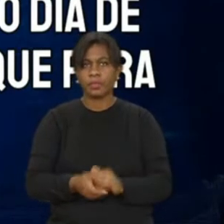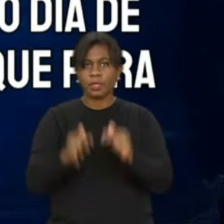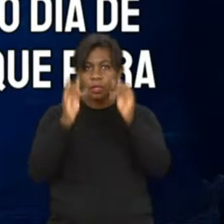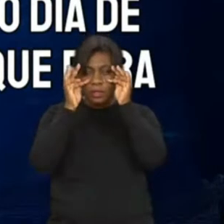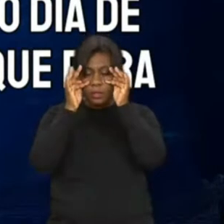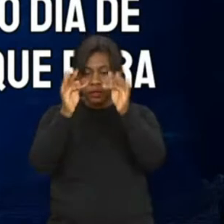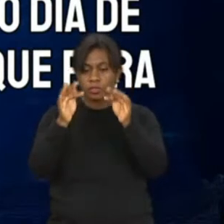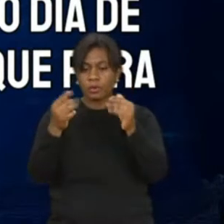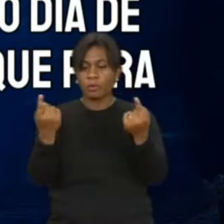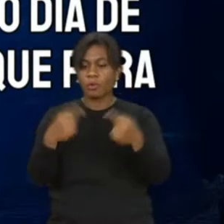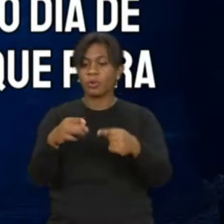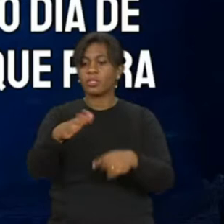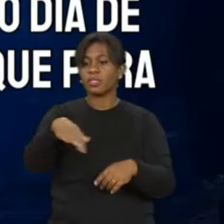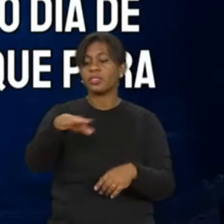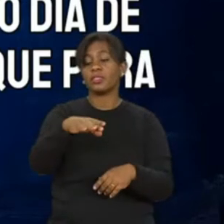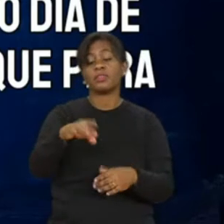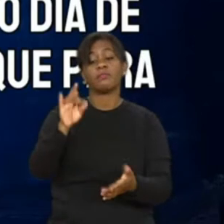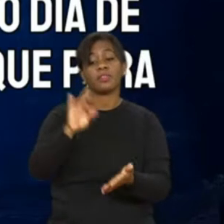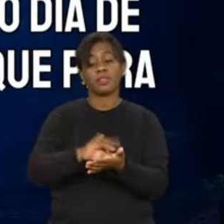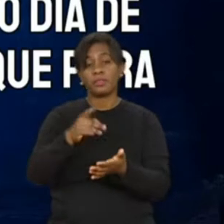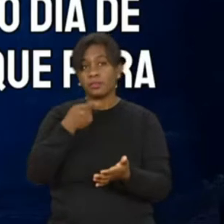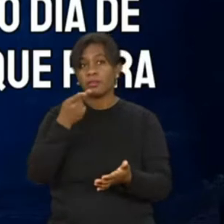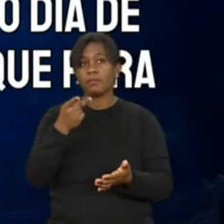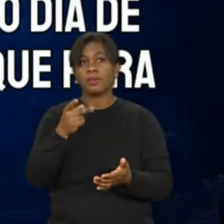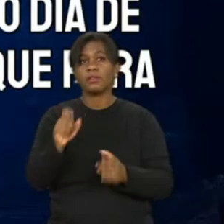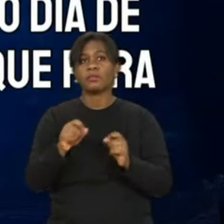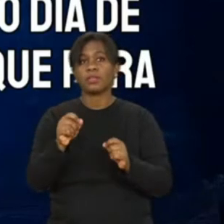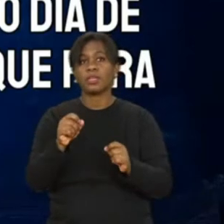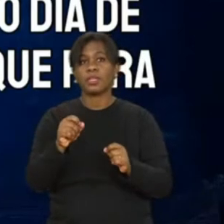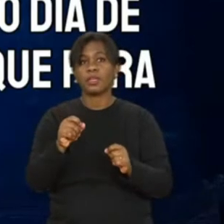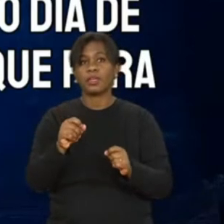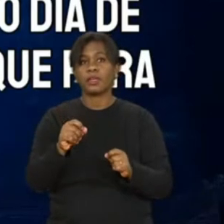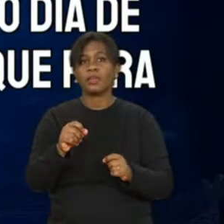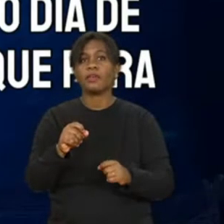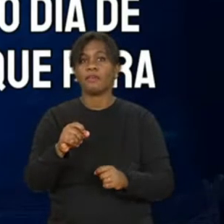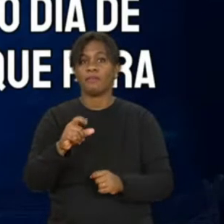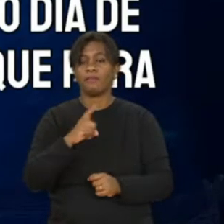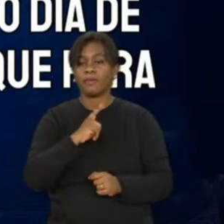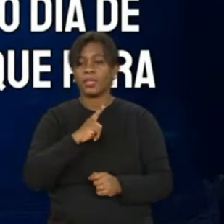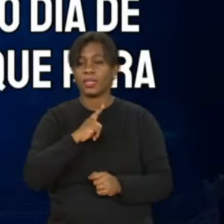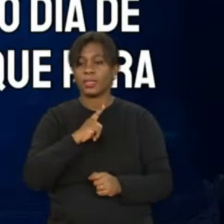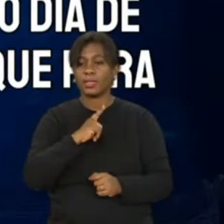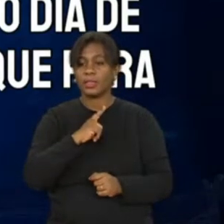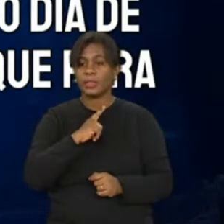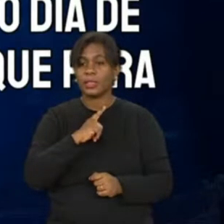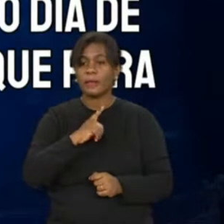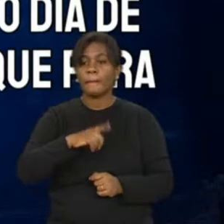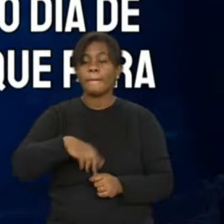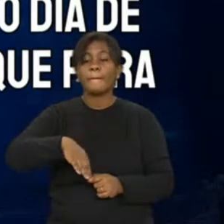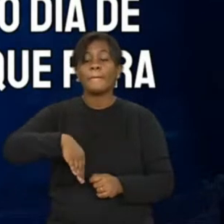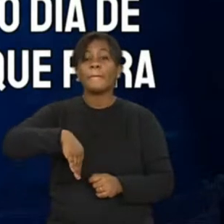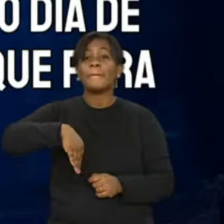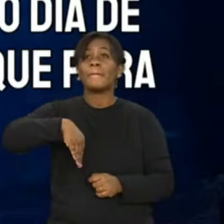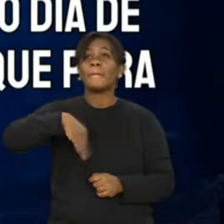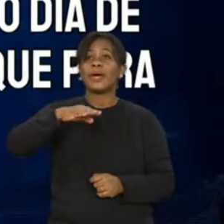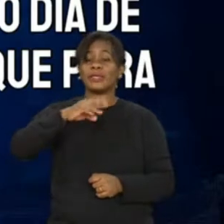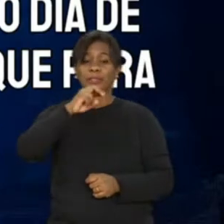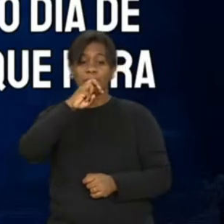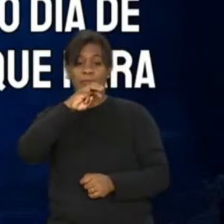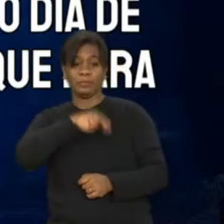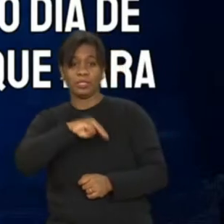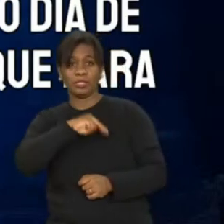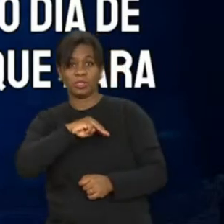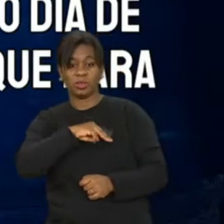contra eles. Em verdade vos digo que haverá mais tolerância no dia de juízo para Sodoma